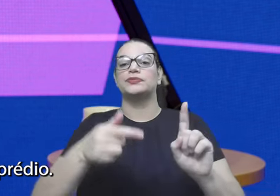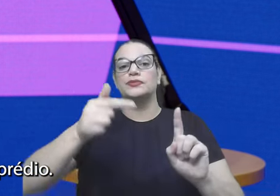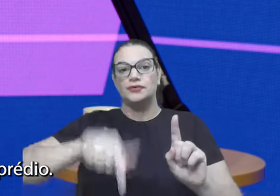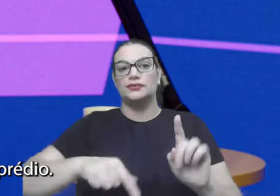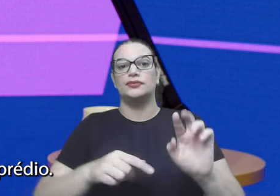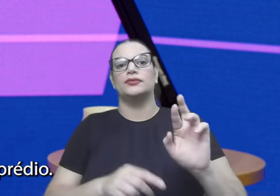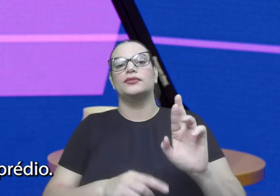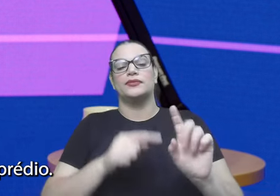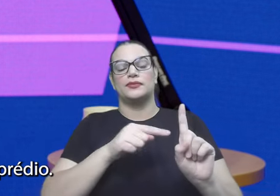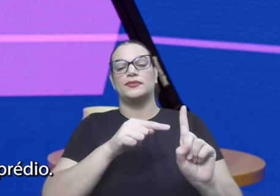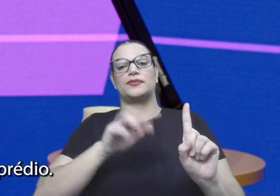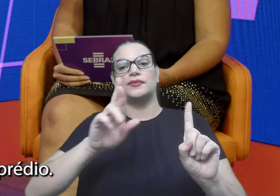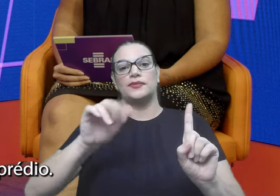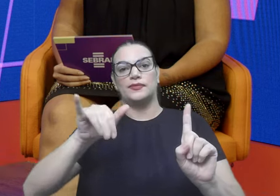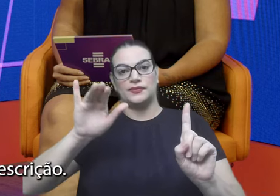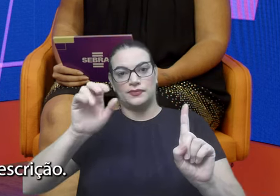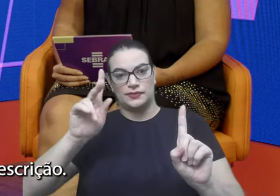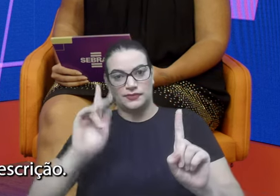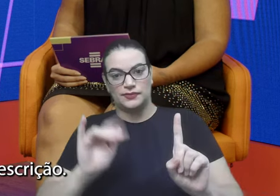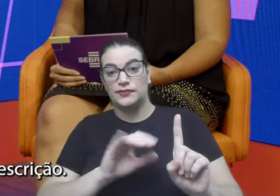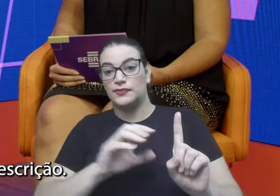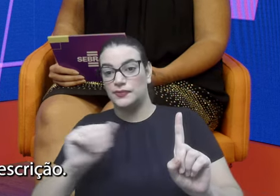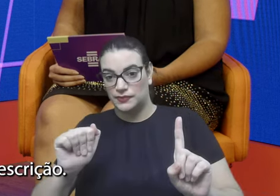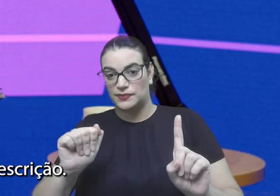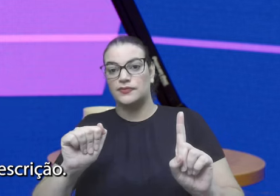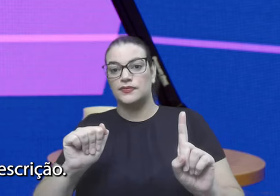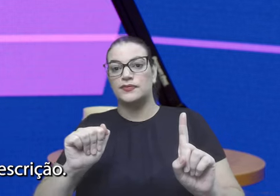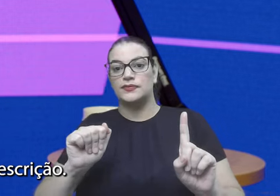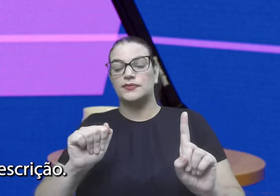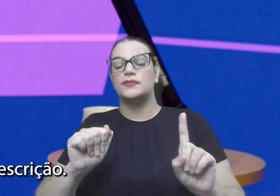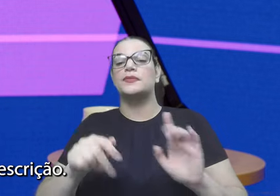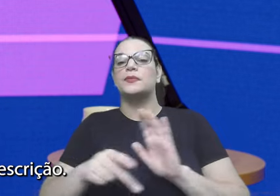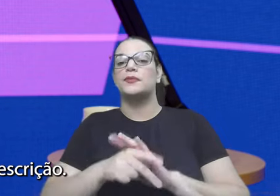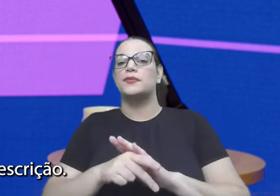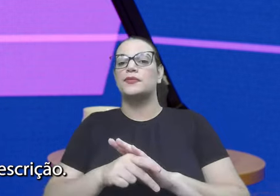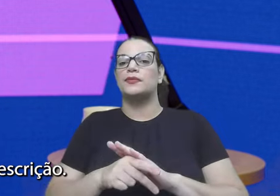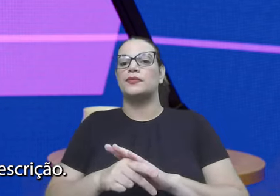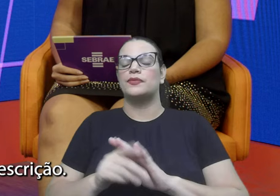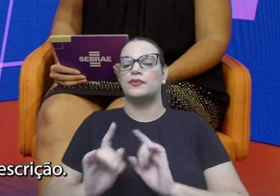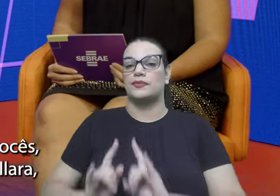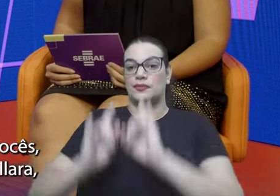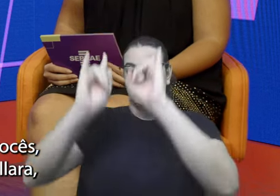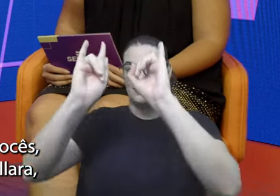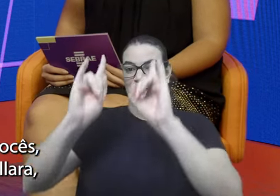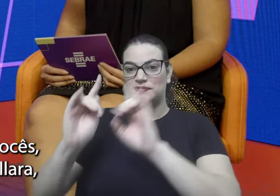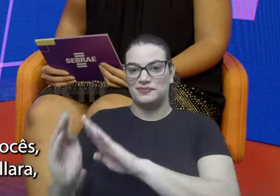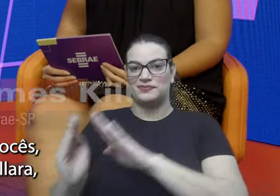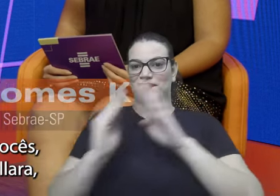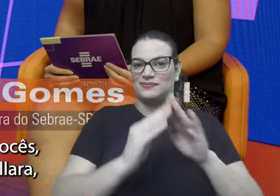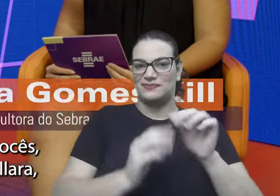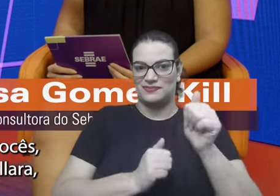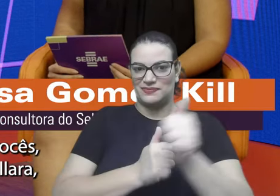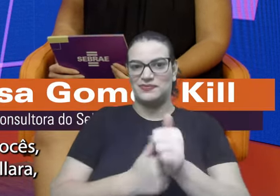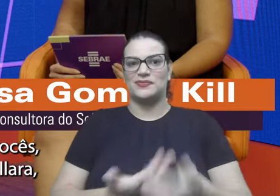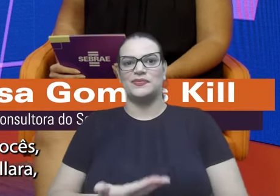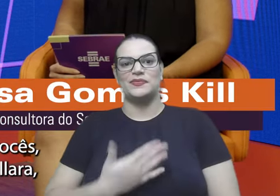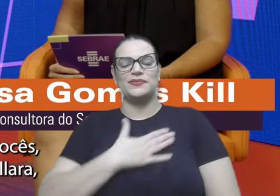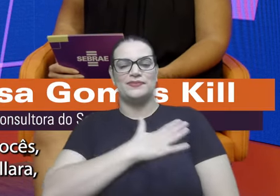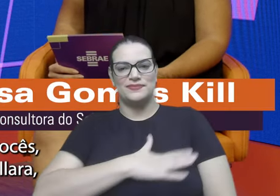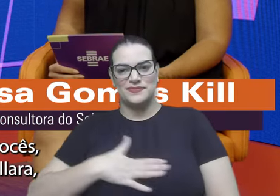Raísa minha amiga de prédio fica à vontade Raí Faça a sua autodescrição Ah é muito prazer estar aqui com